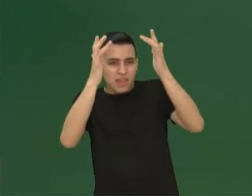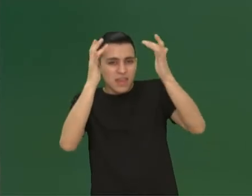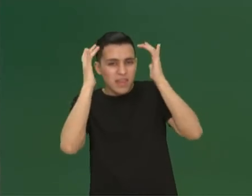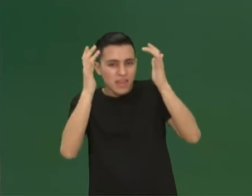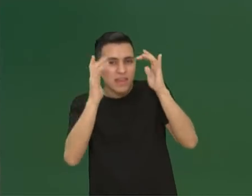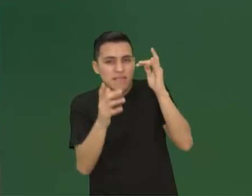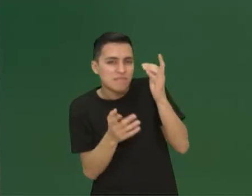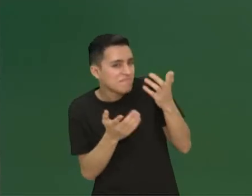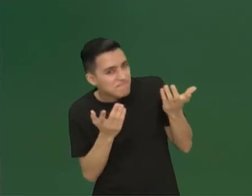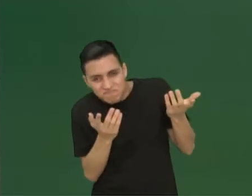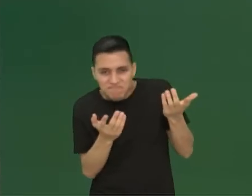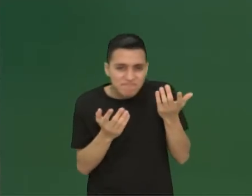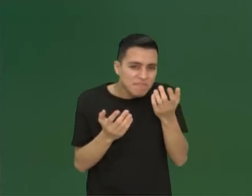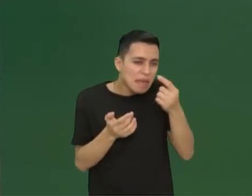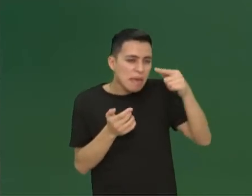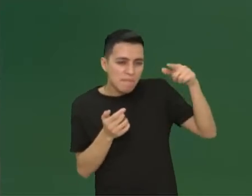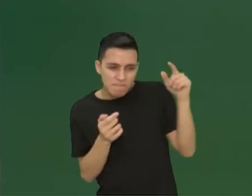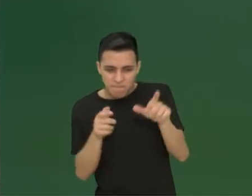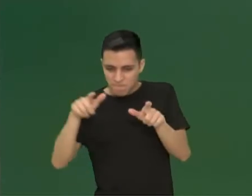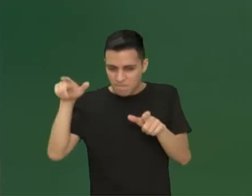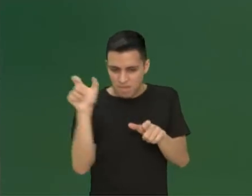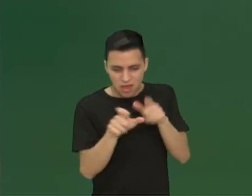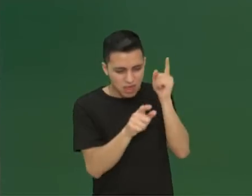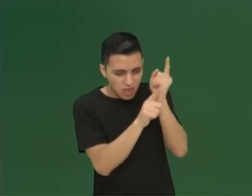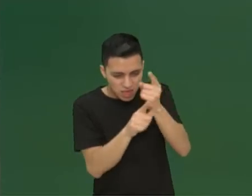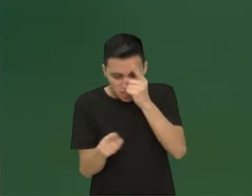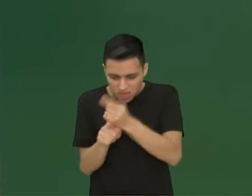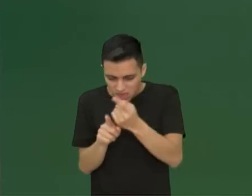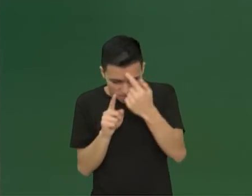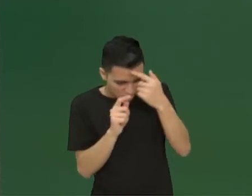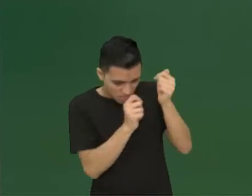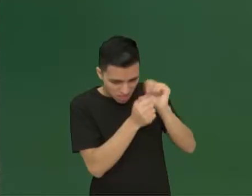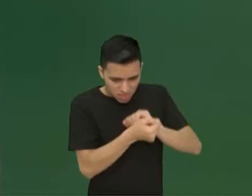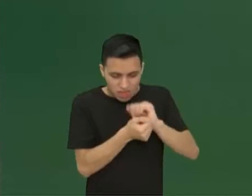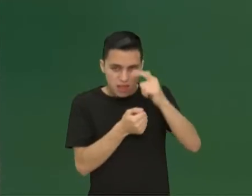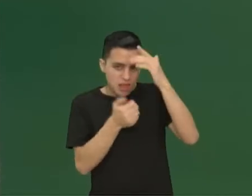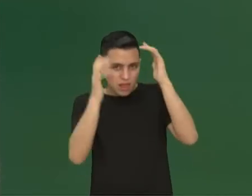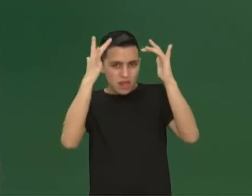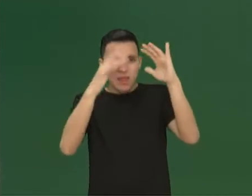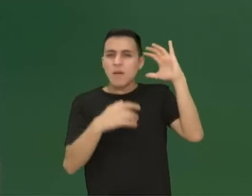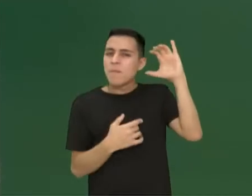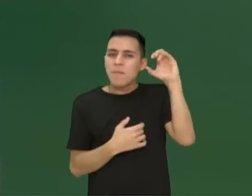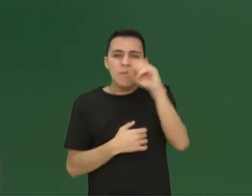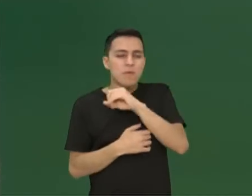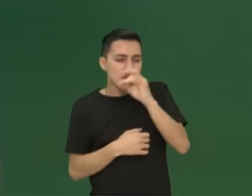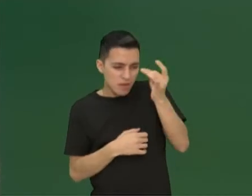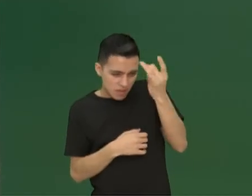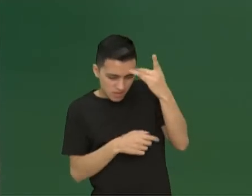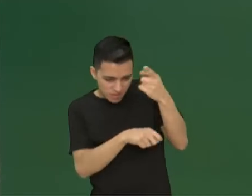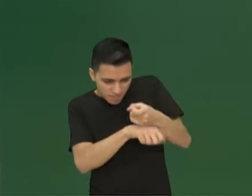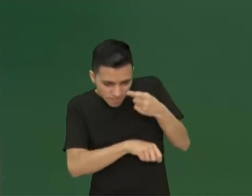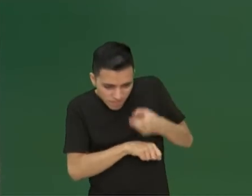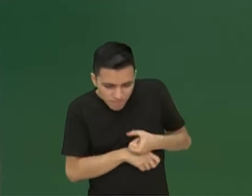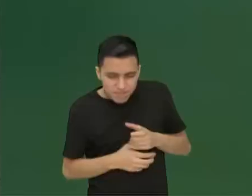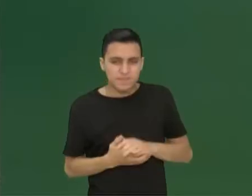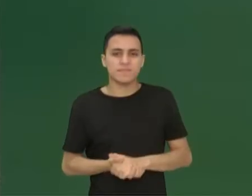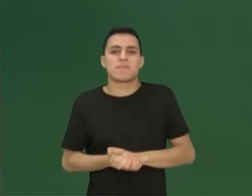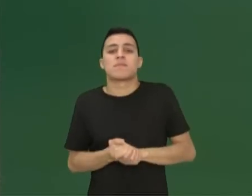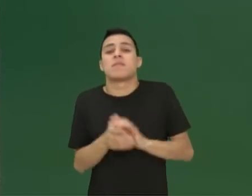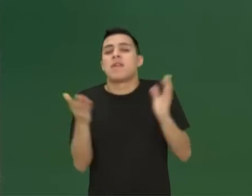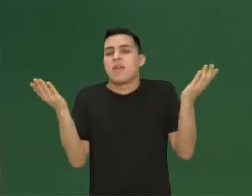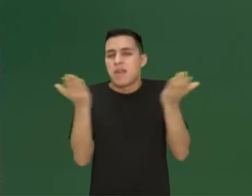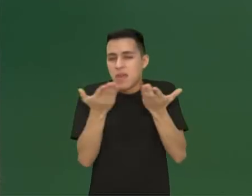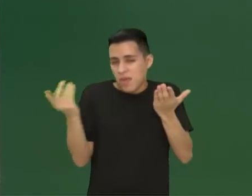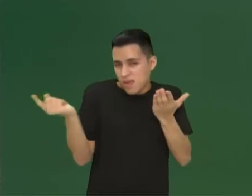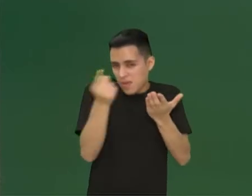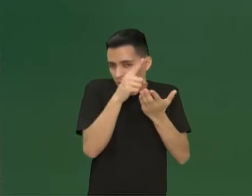e achando palavras, convertendo, o nosso cérebro consegue facilmente decifrar. Agora eu vou